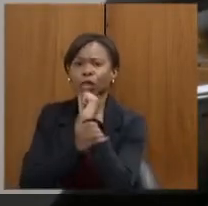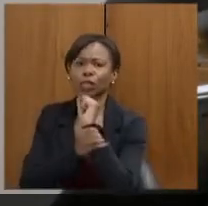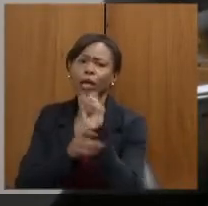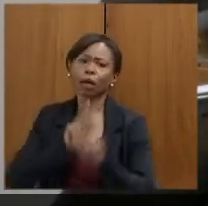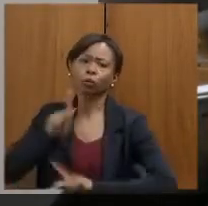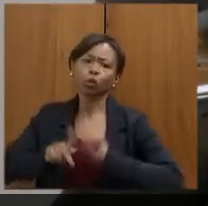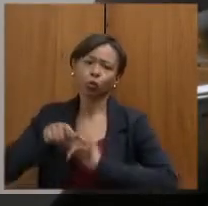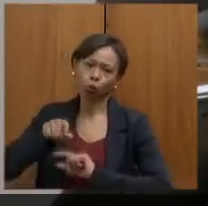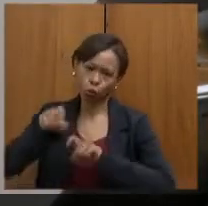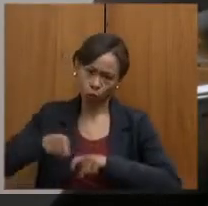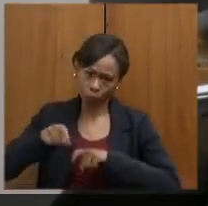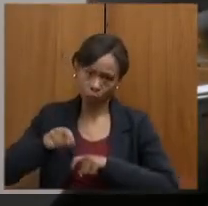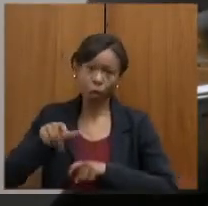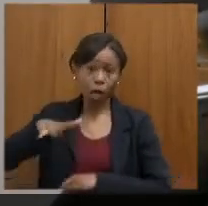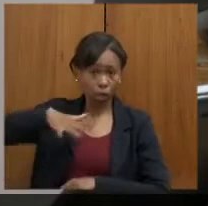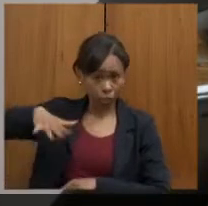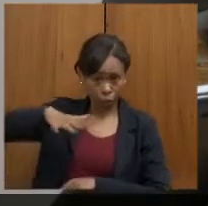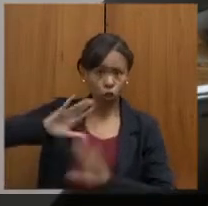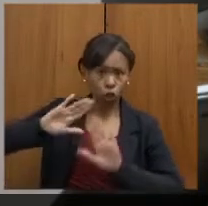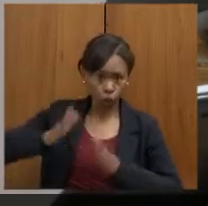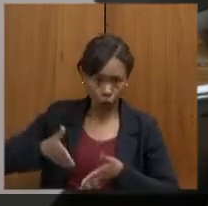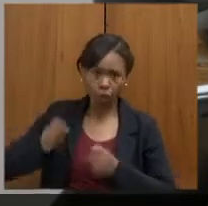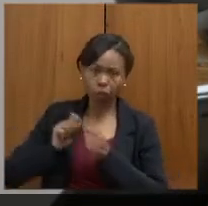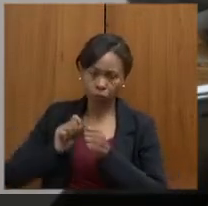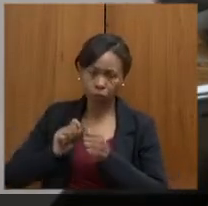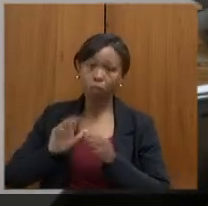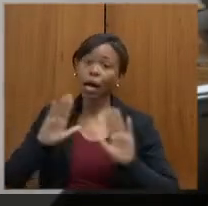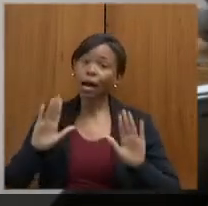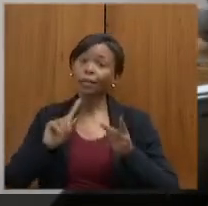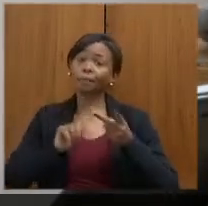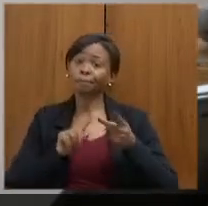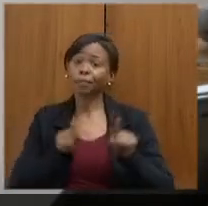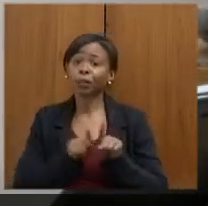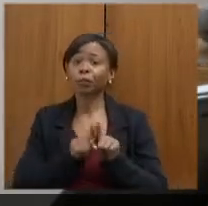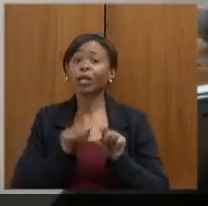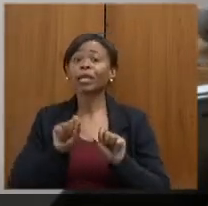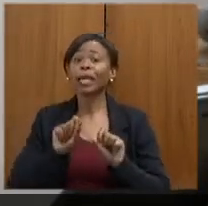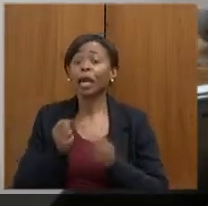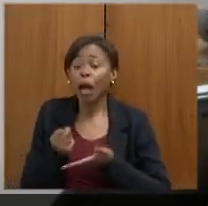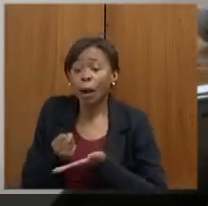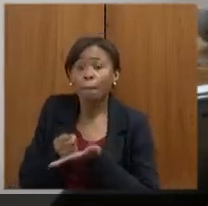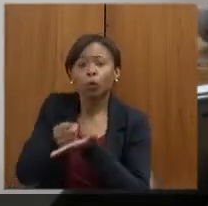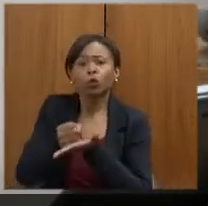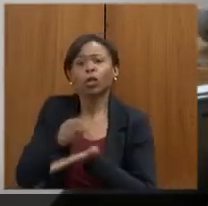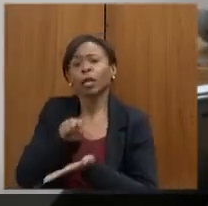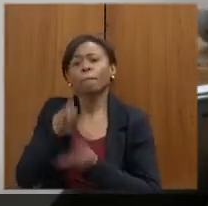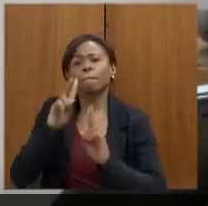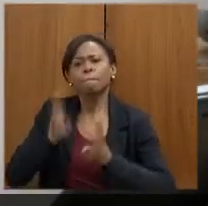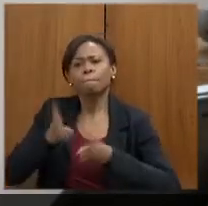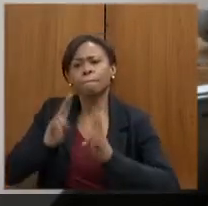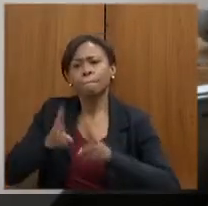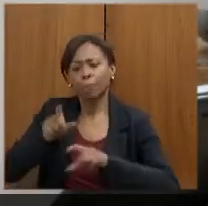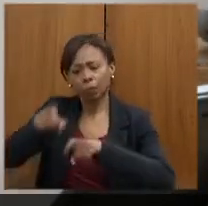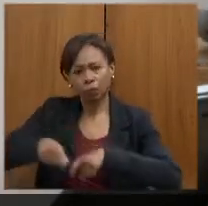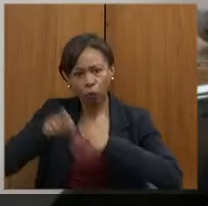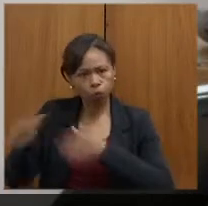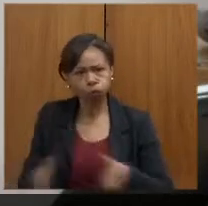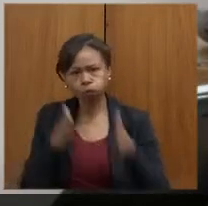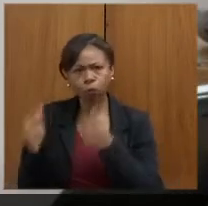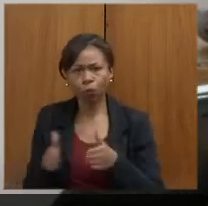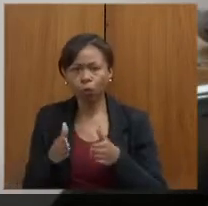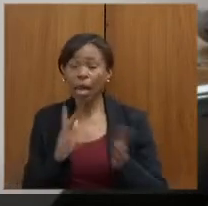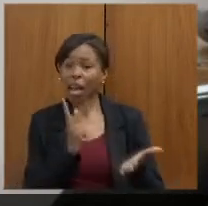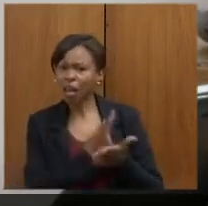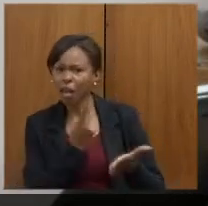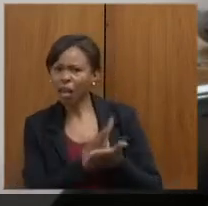na nossa região Nós já estamos fazendo isso E agora dá sustentação para que ele possa continuar produzindo ferrado são